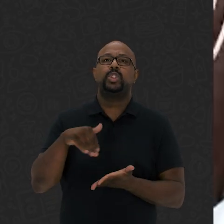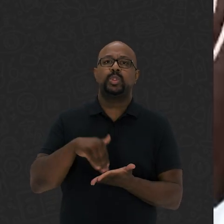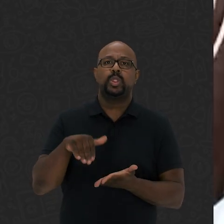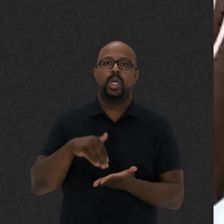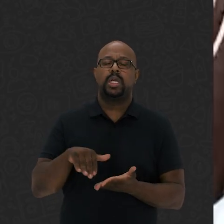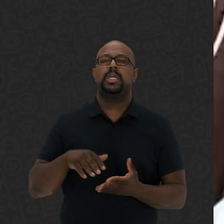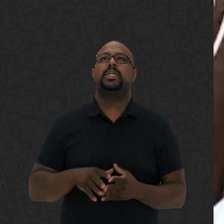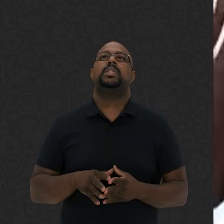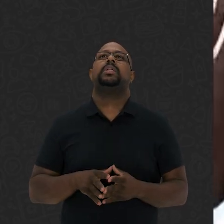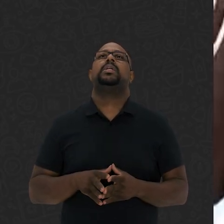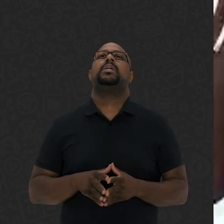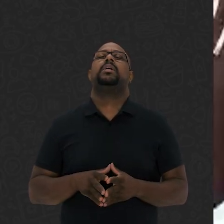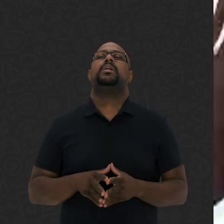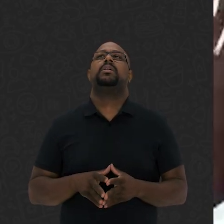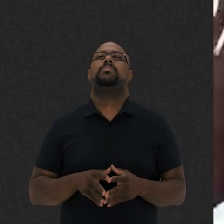escritório